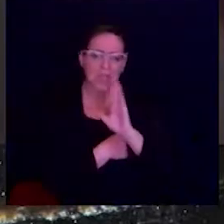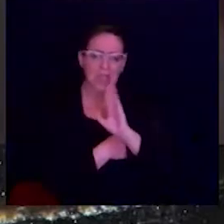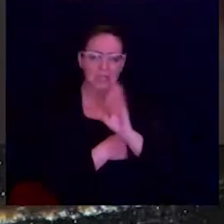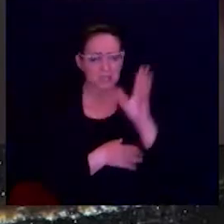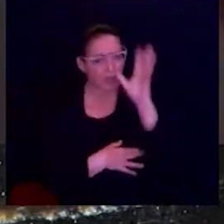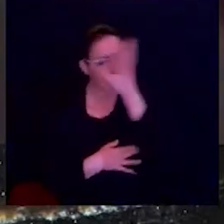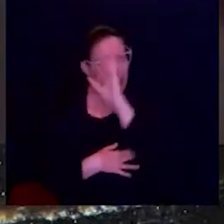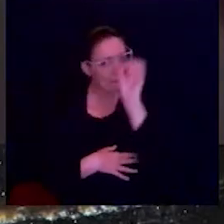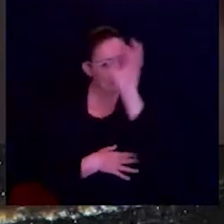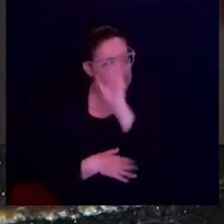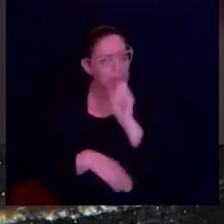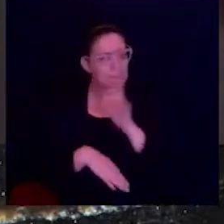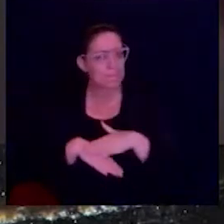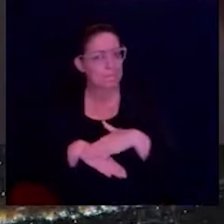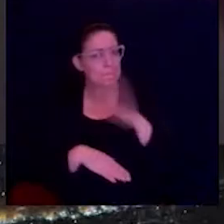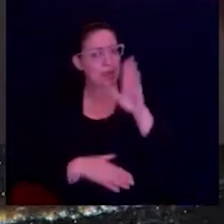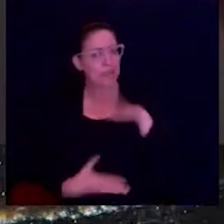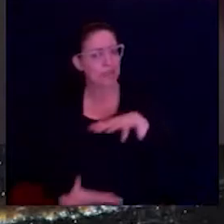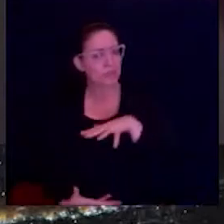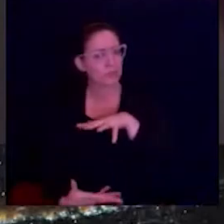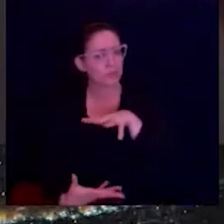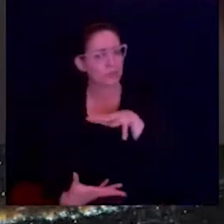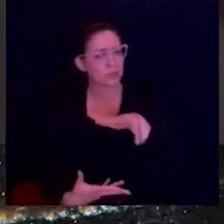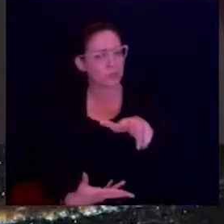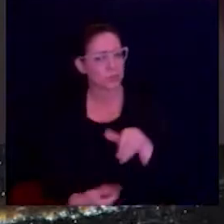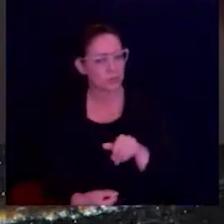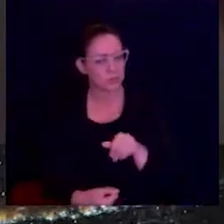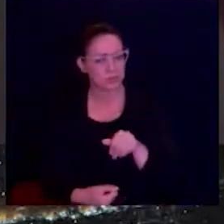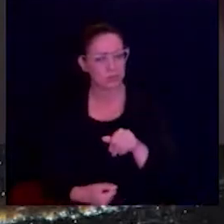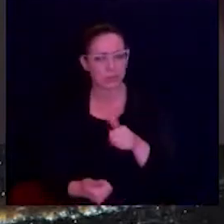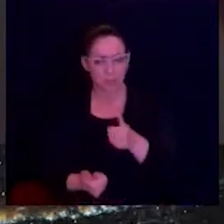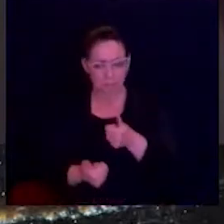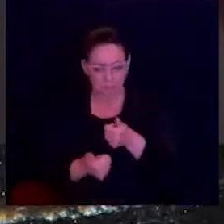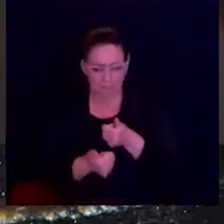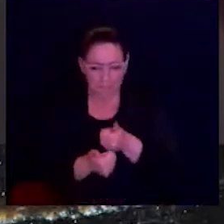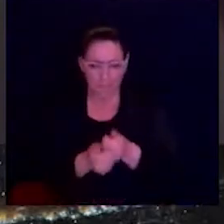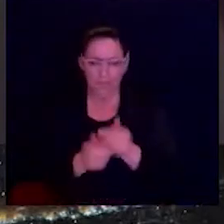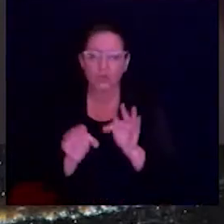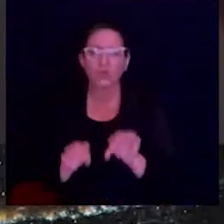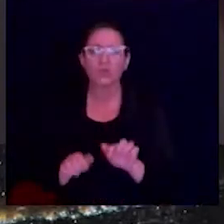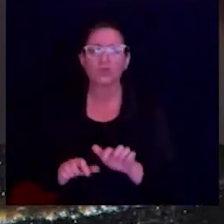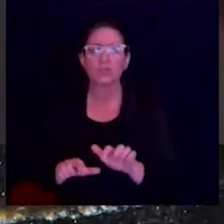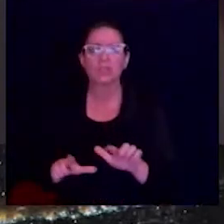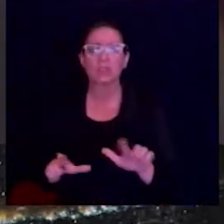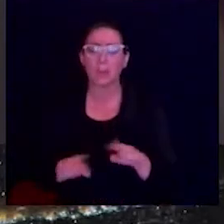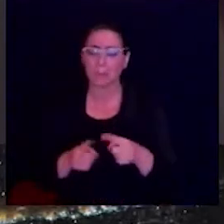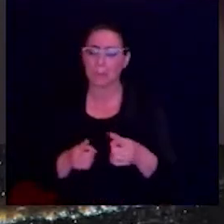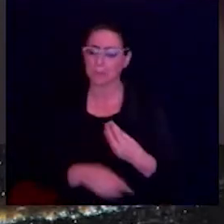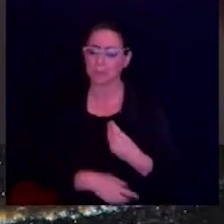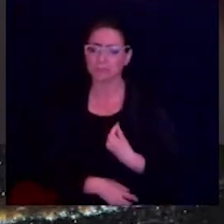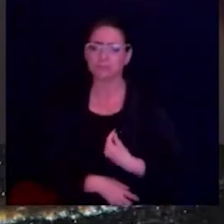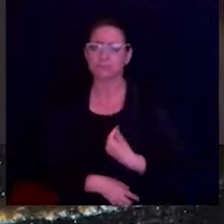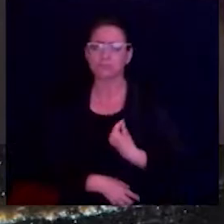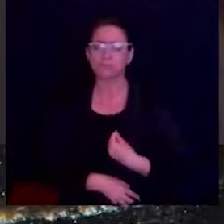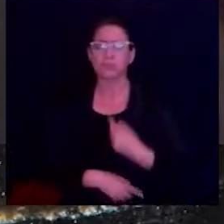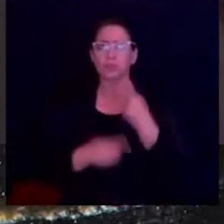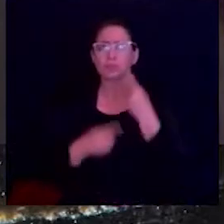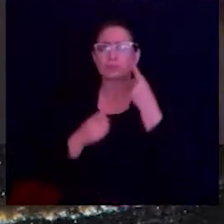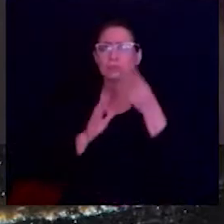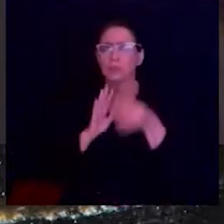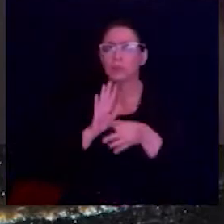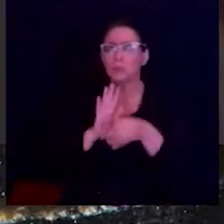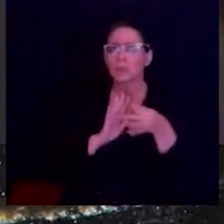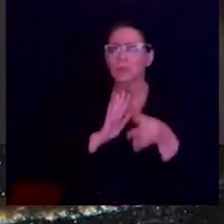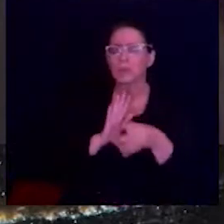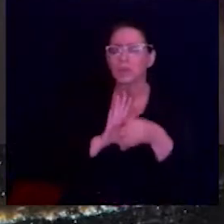aprender mais sobre o mundo não nos aproxima de um destino final, cuja existência não passa de uma suposição